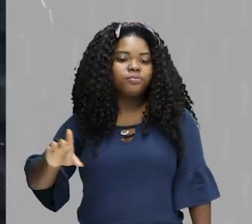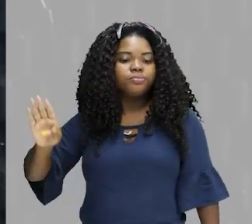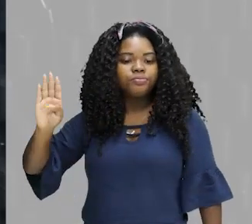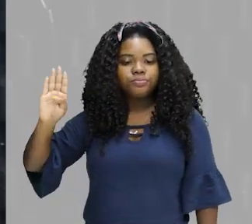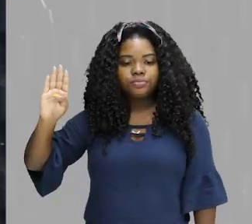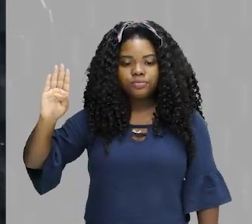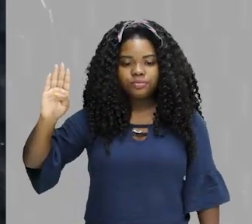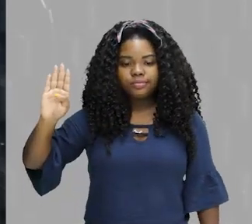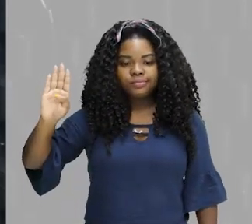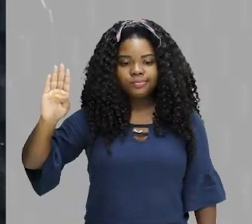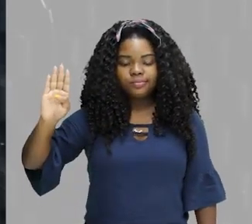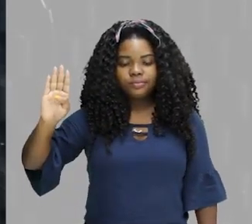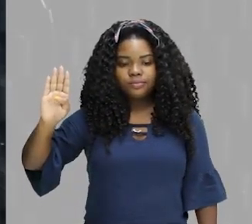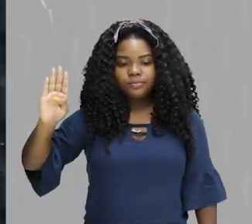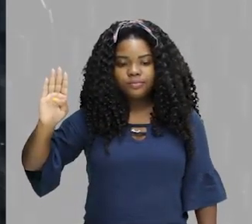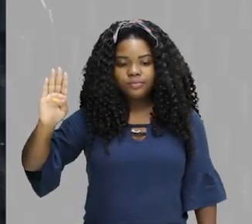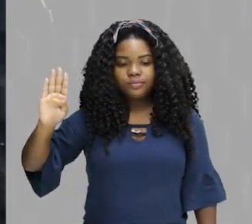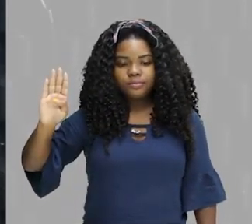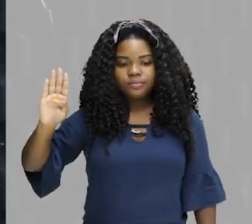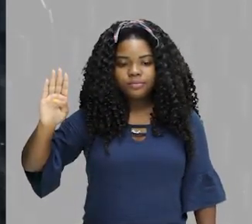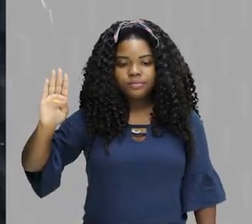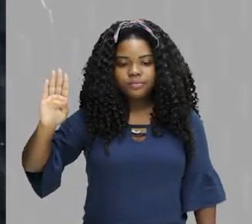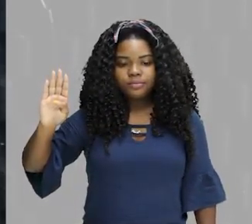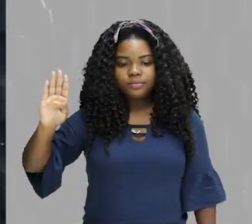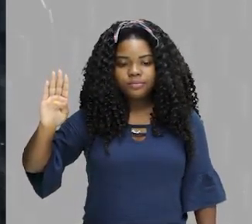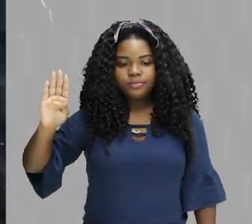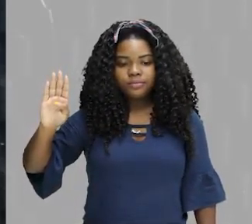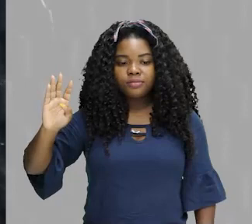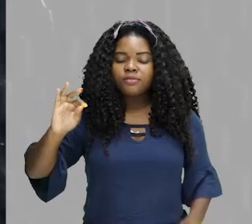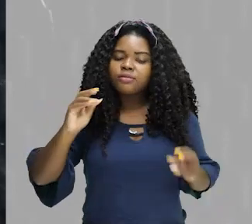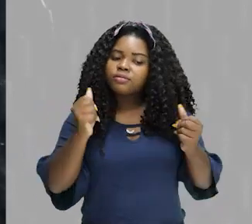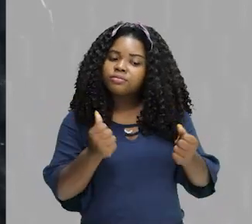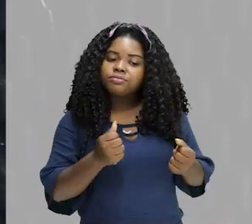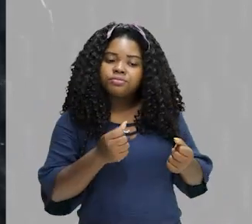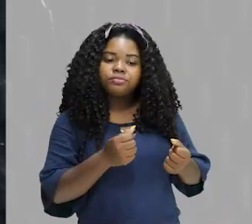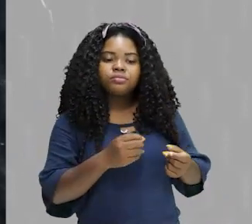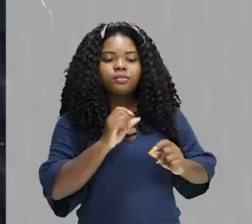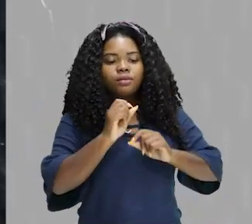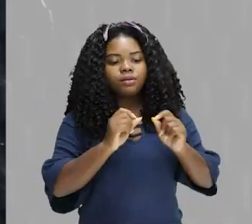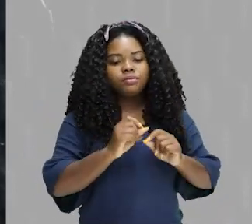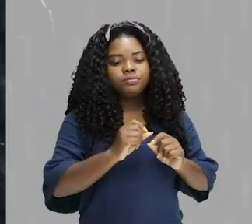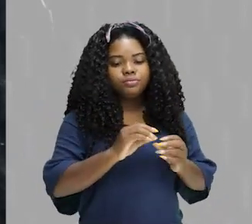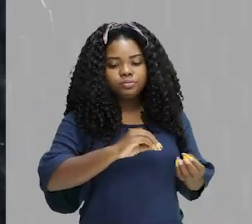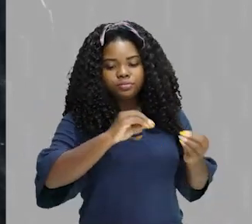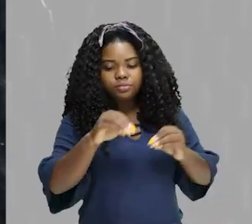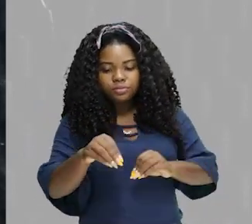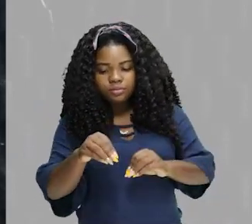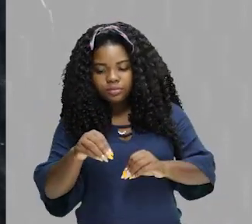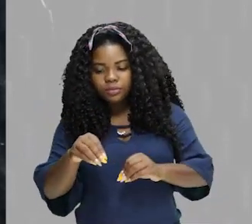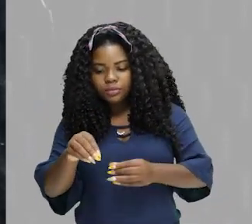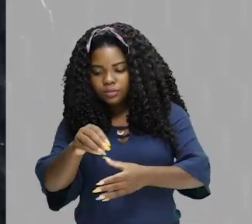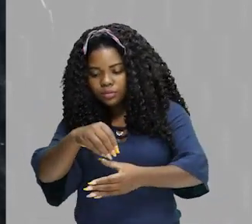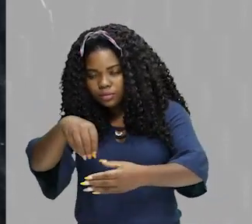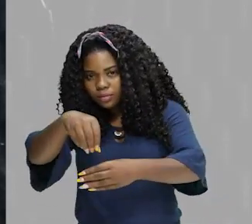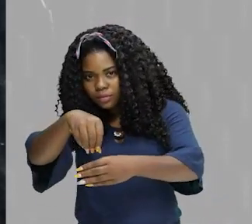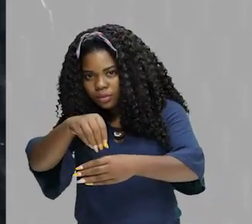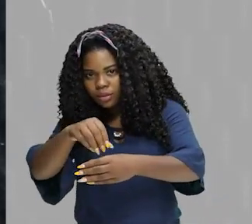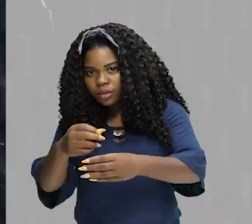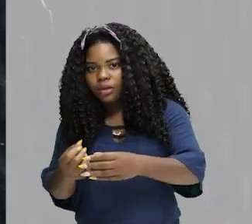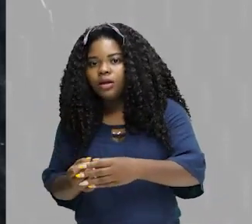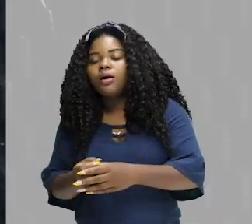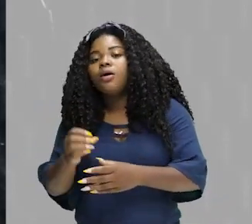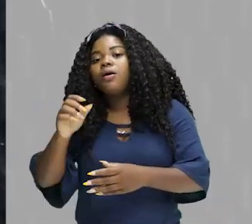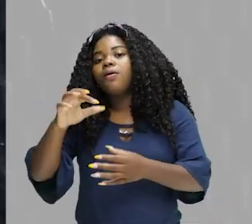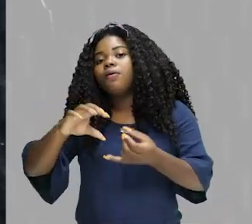feijão e mandioca. Todo mundo já fez aquele experimento de plantar o feijão e quando viu que o feijão